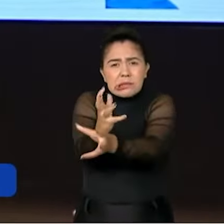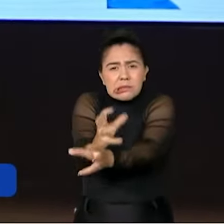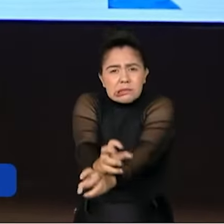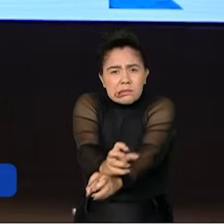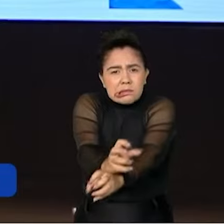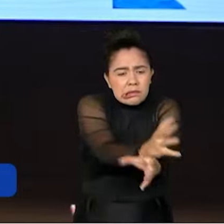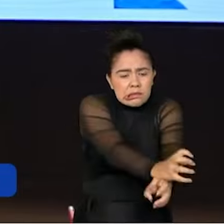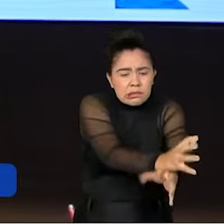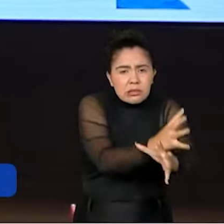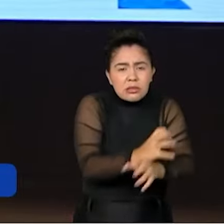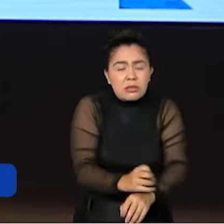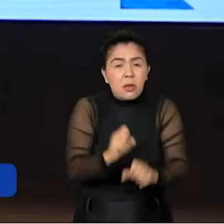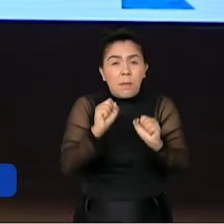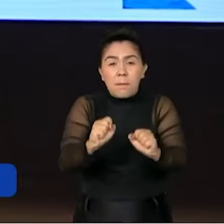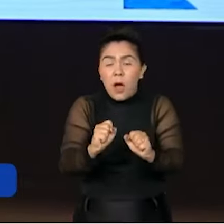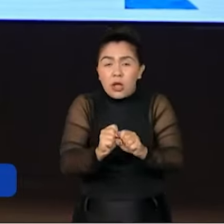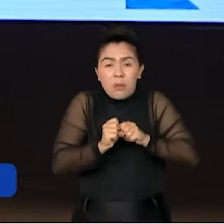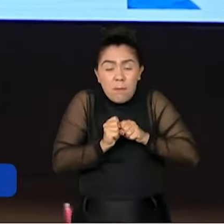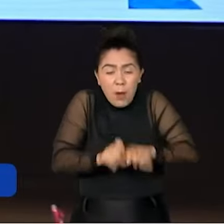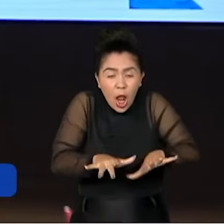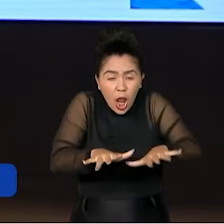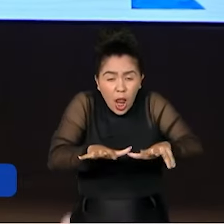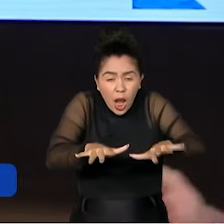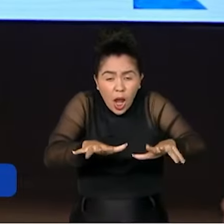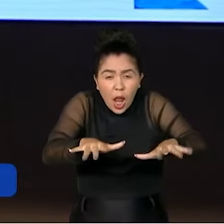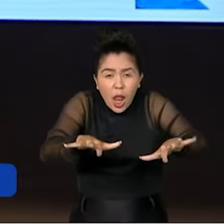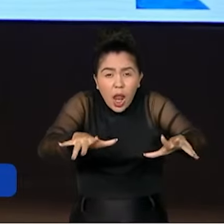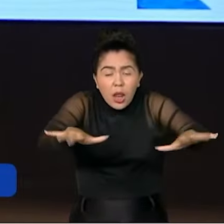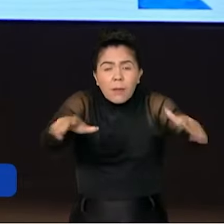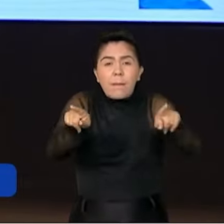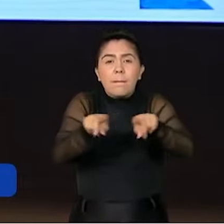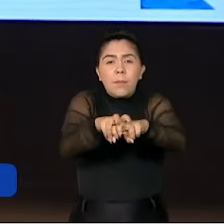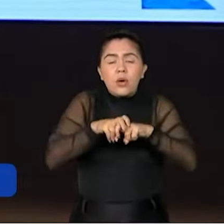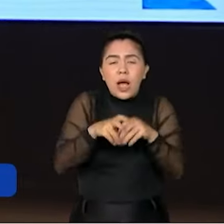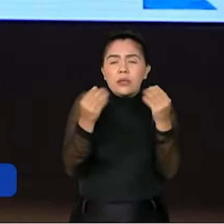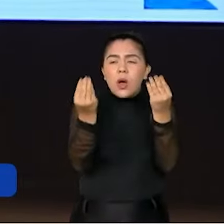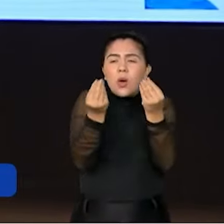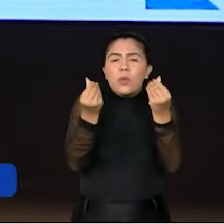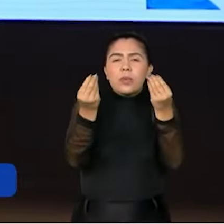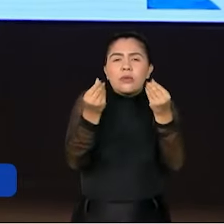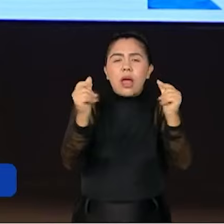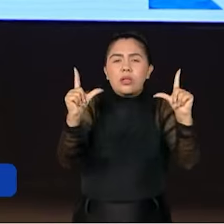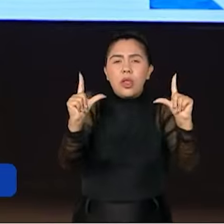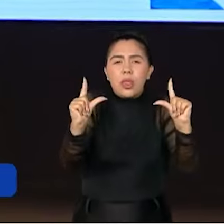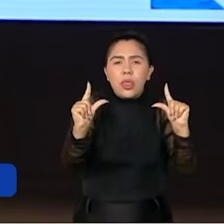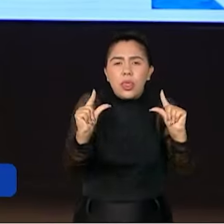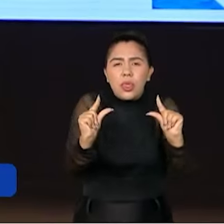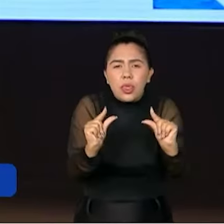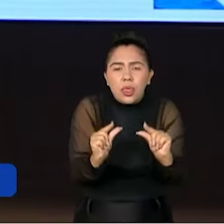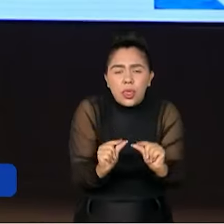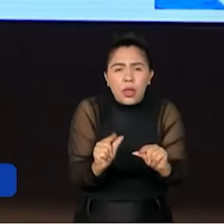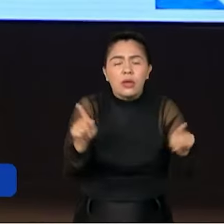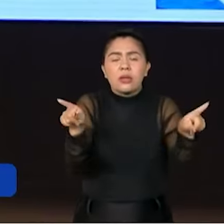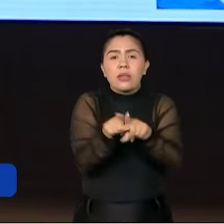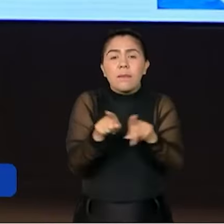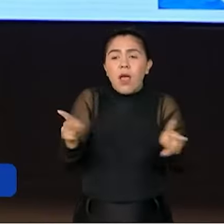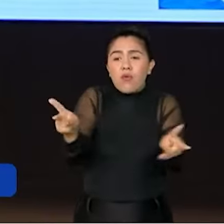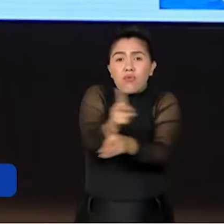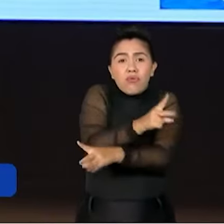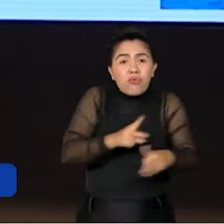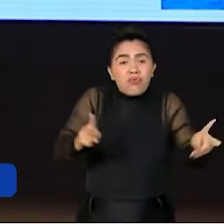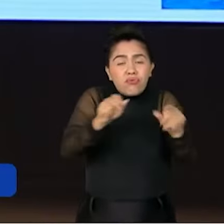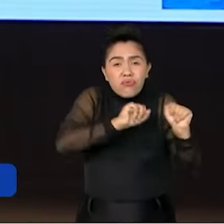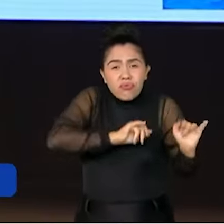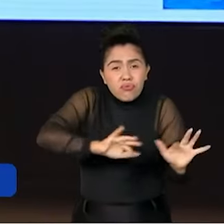de combustão muito fácil, em função da baixa umidade, da alta temperatura, da velocidade dos ventos.